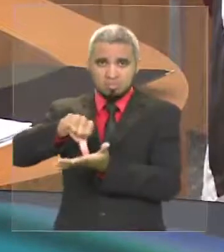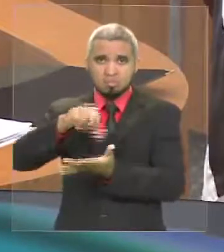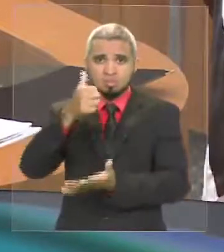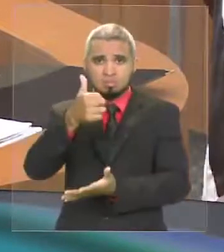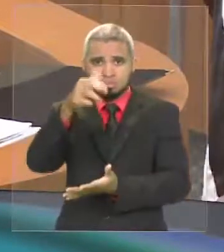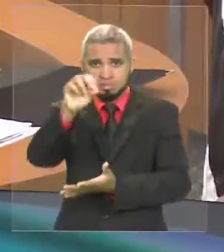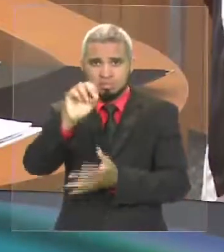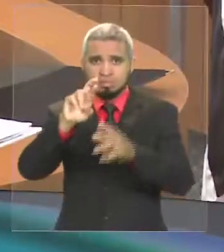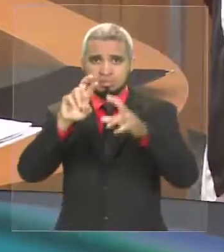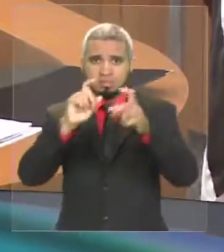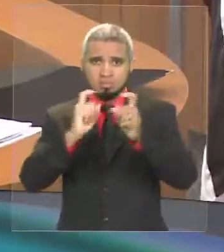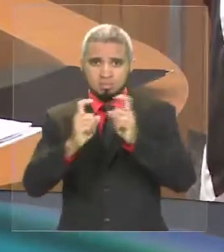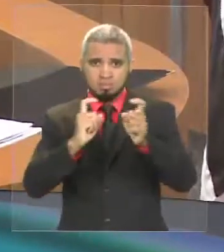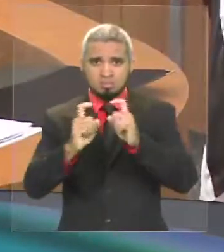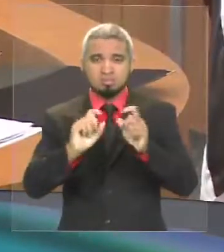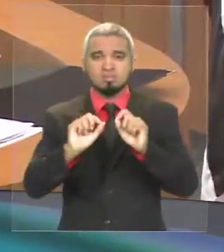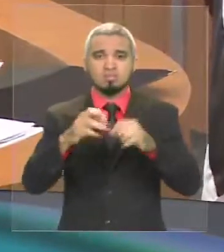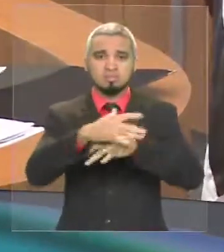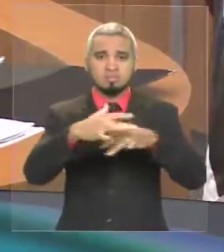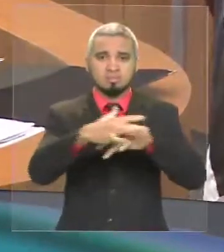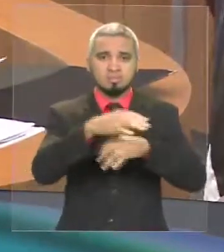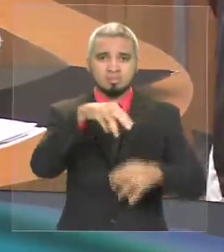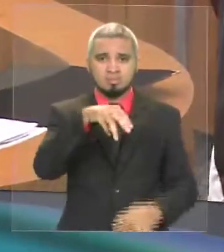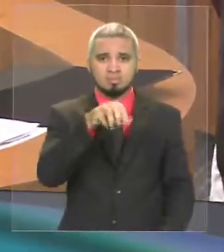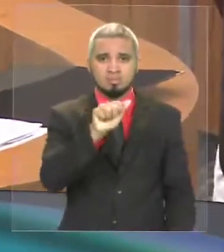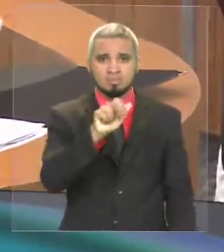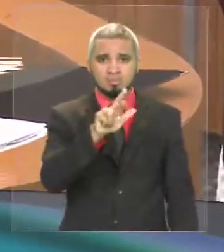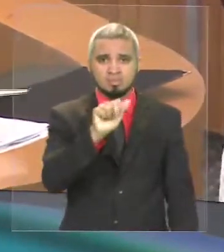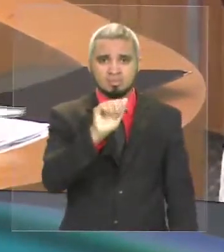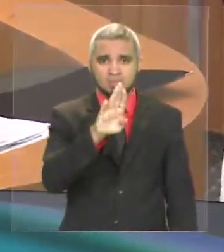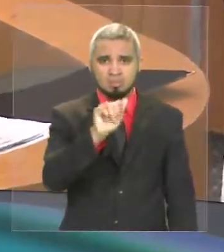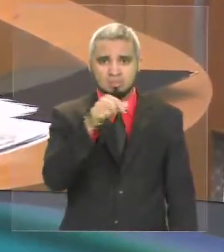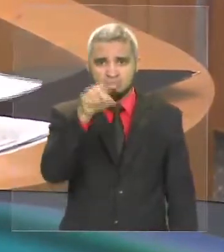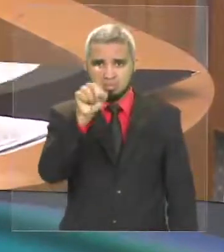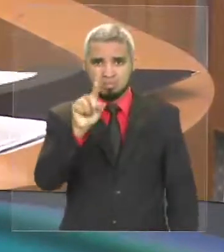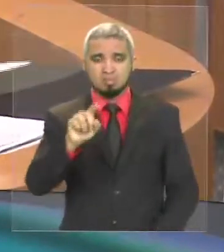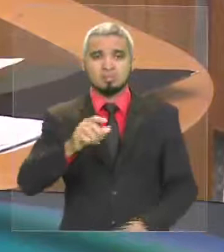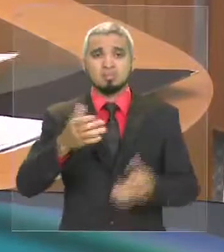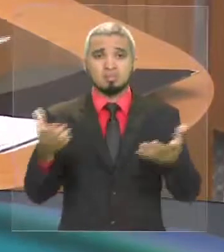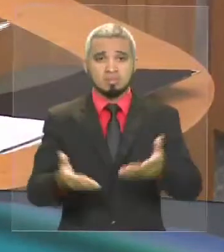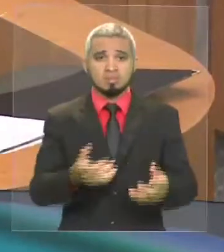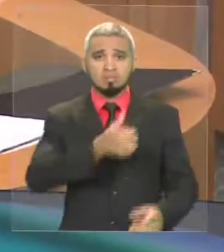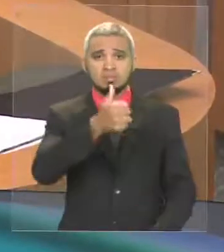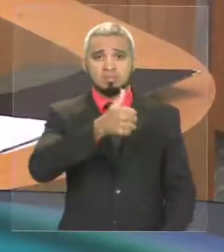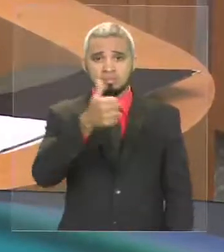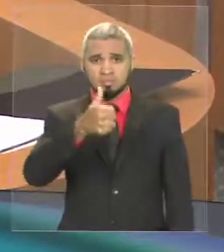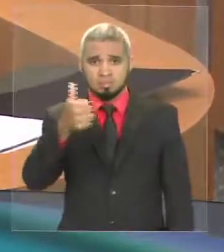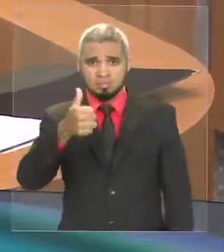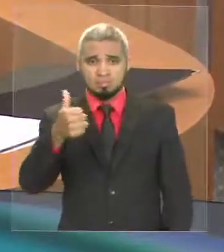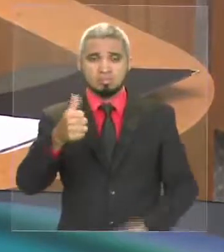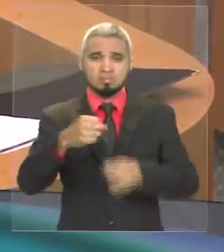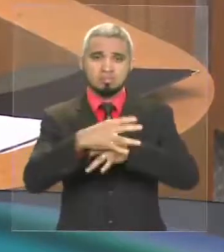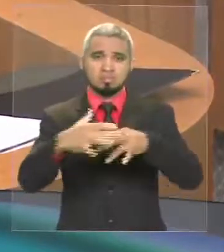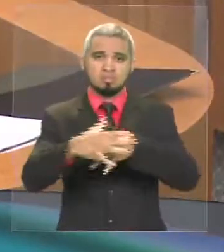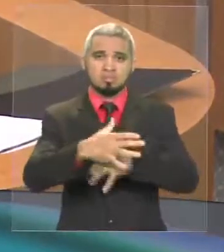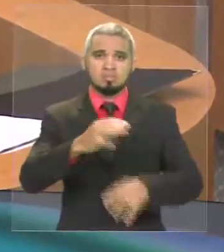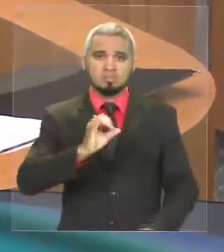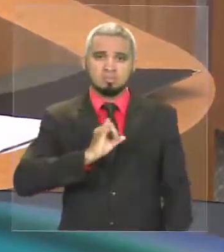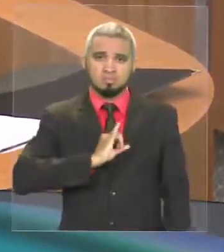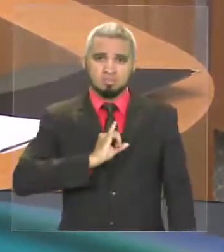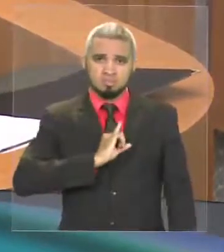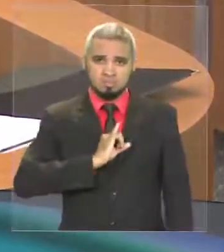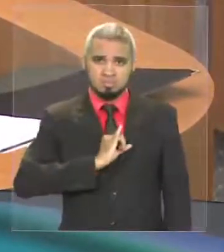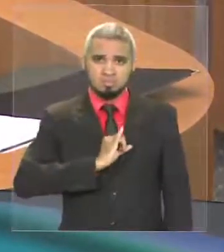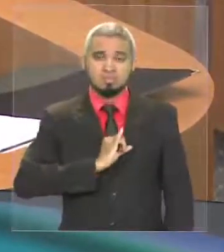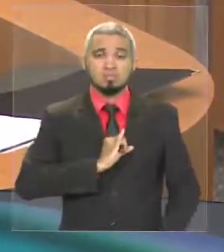Marabá e a 11ª fomos contemplados na cidade de Imperatriz. Então será a 2ª grande reunião no